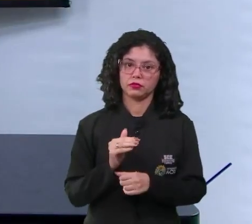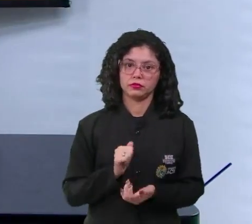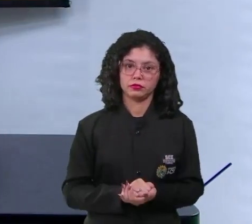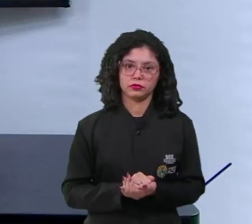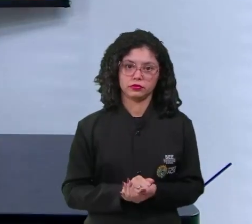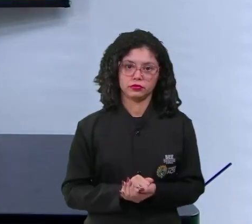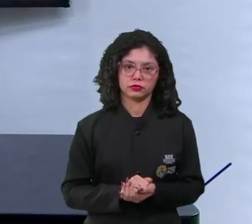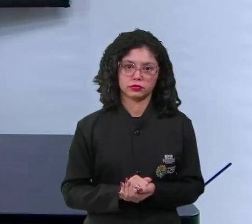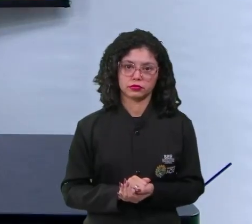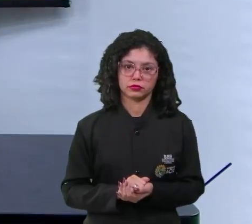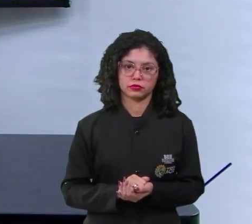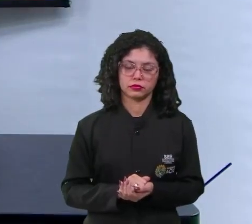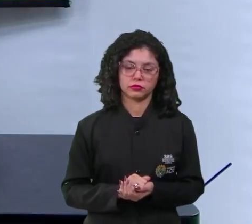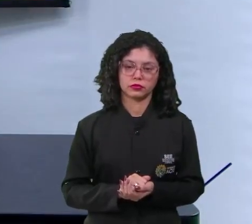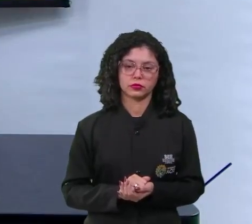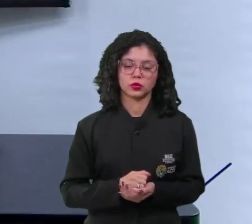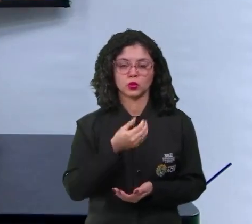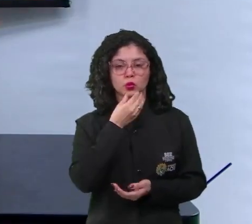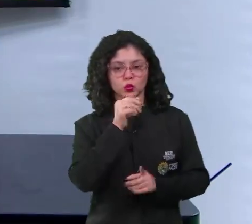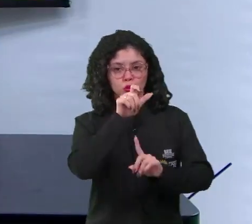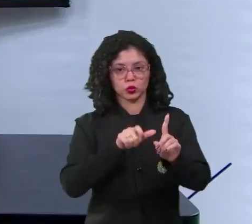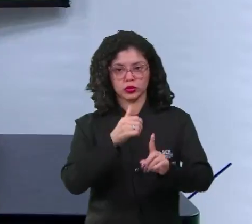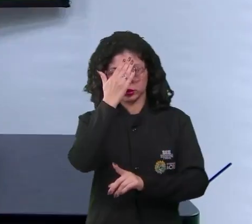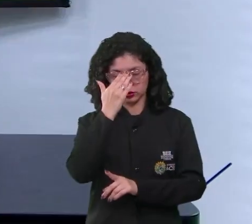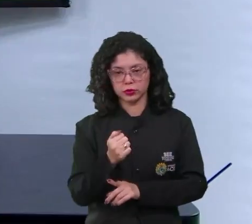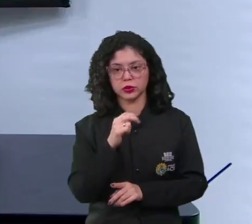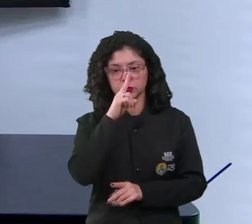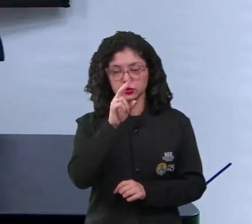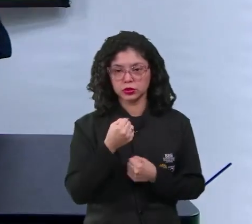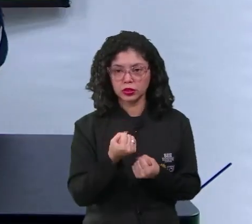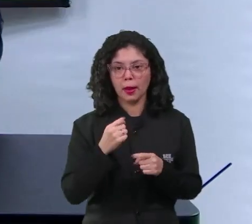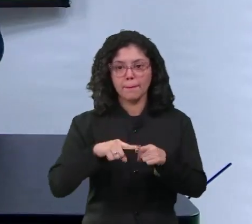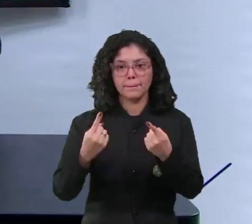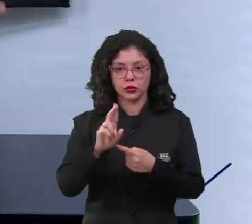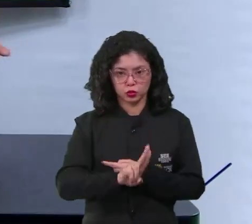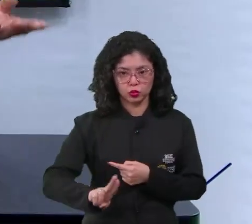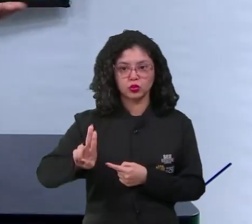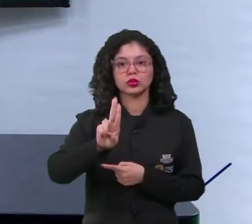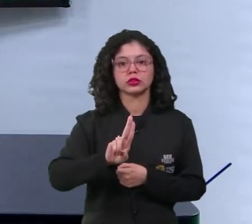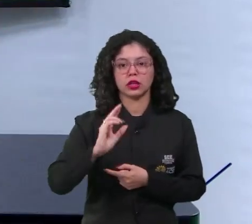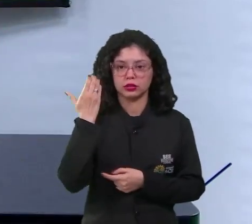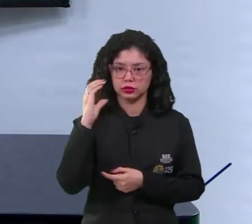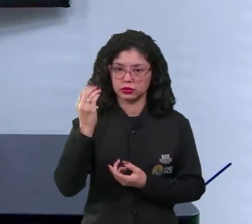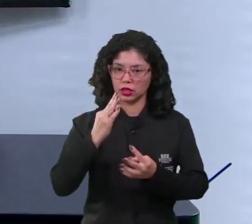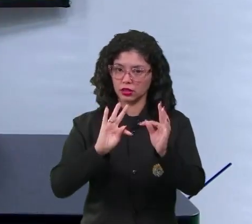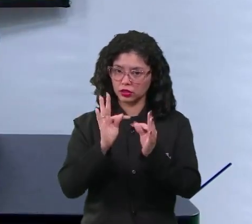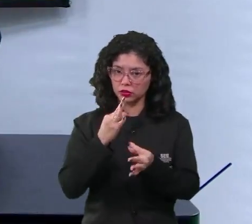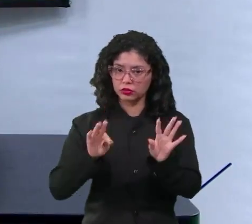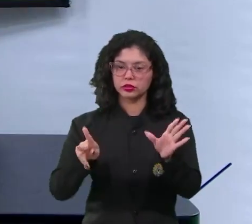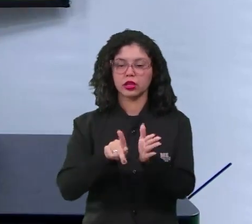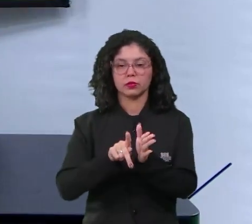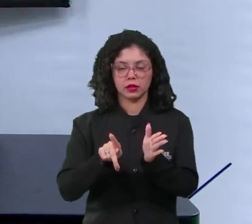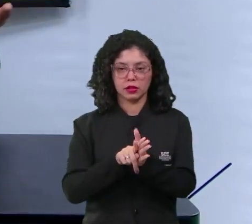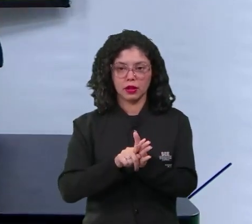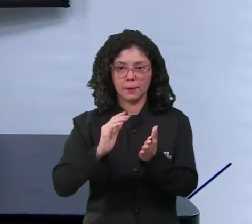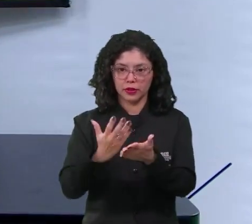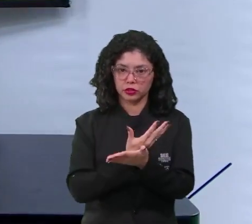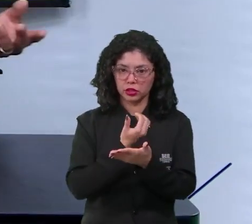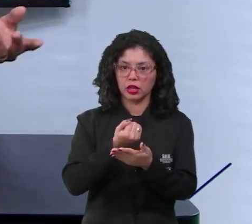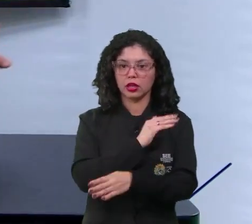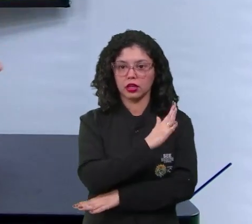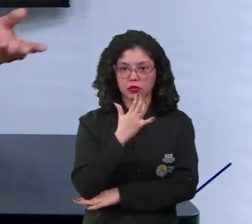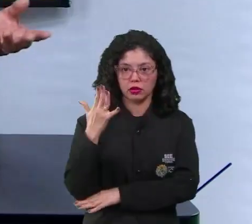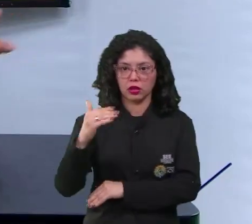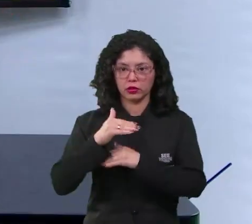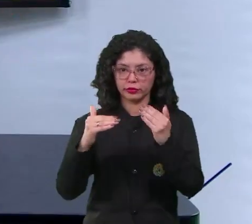de Francis Bacon. Saber é poder, e nós devemos utilizar ciência e tecnologia para retirar da